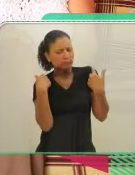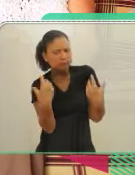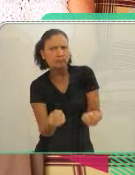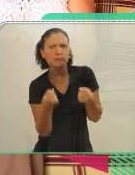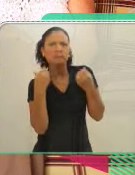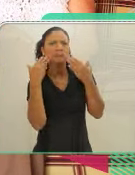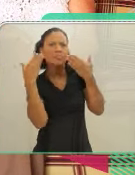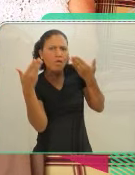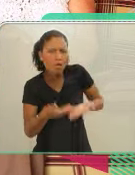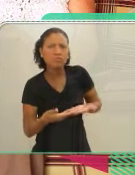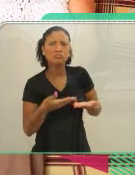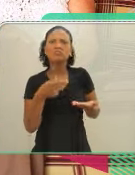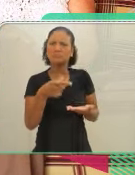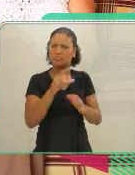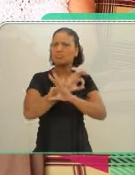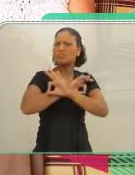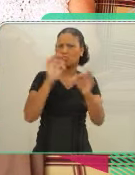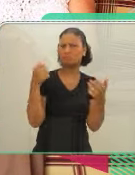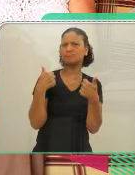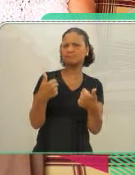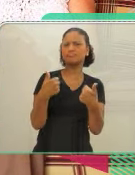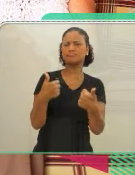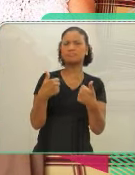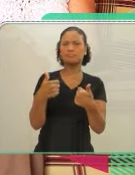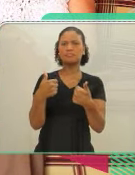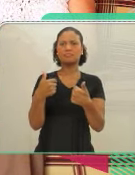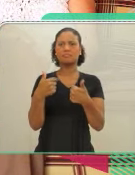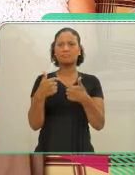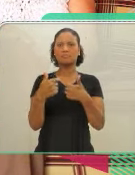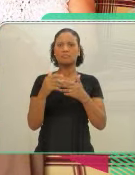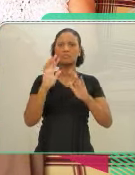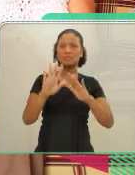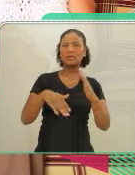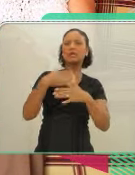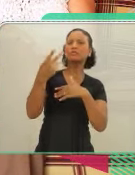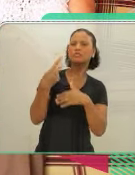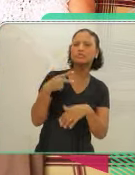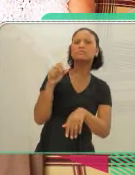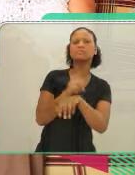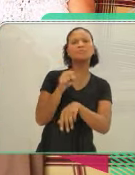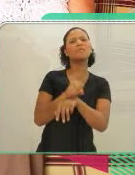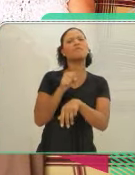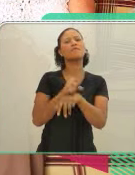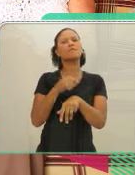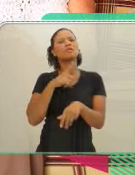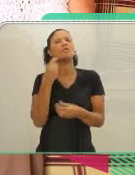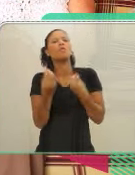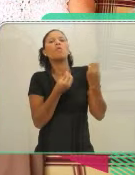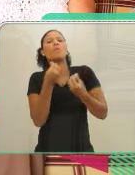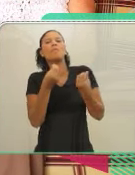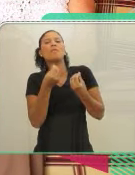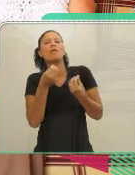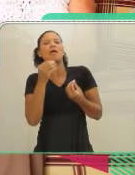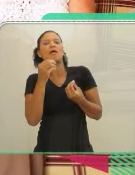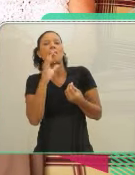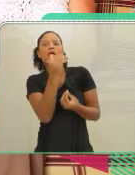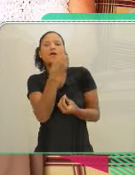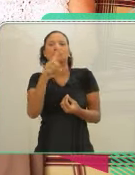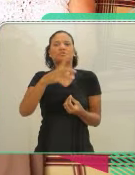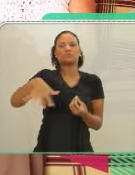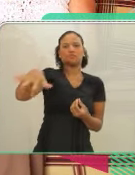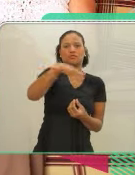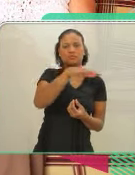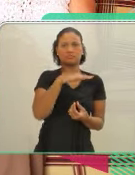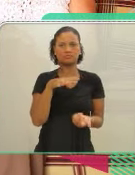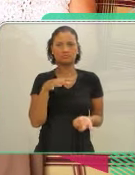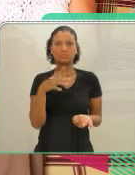Ela prontamente atendeu, o foi muito legal da parte dela, porque a